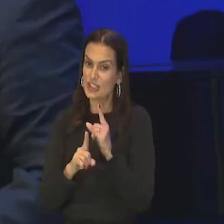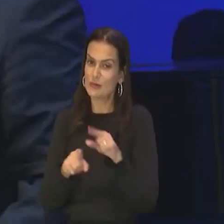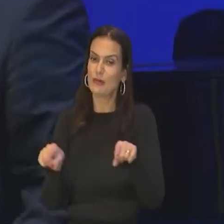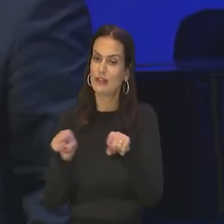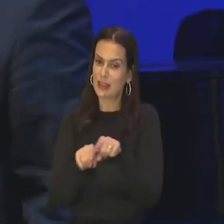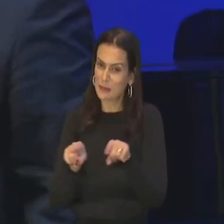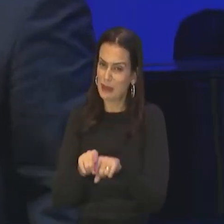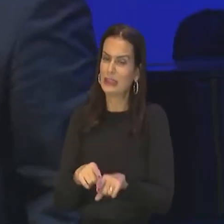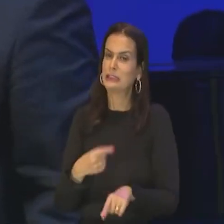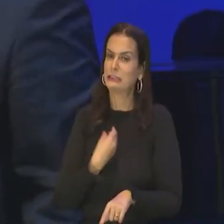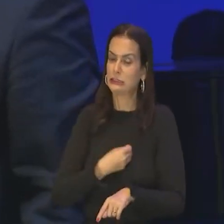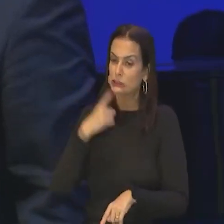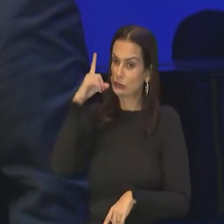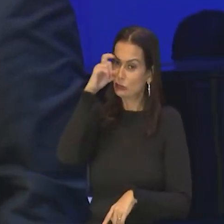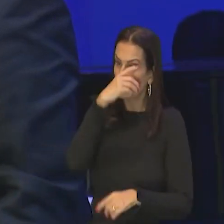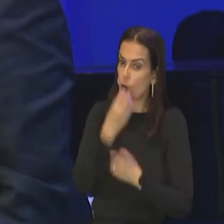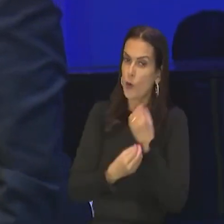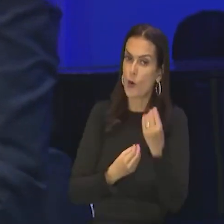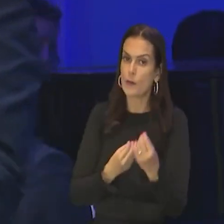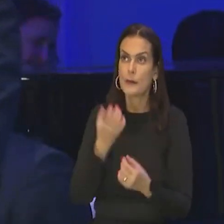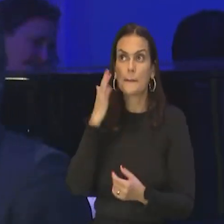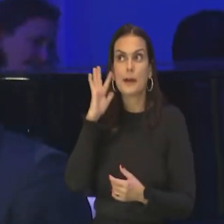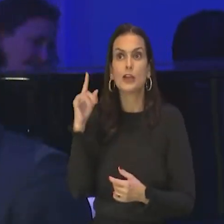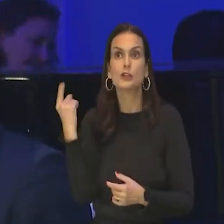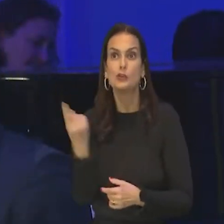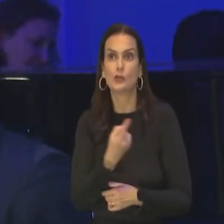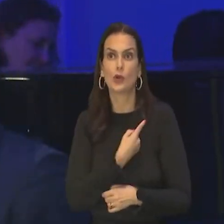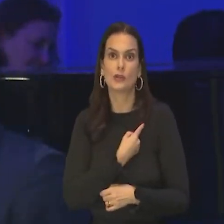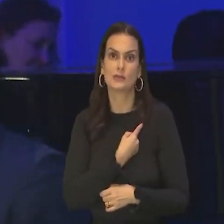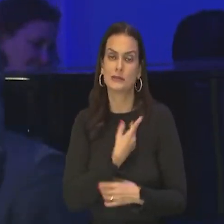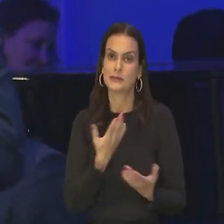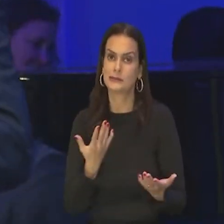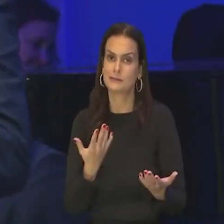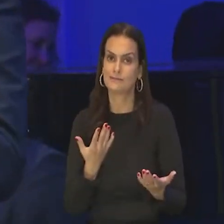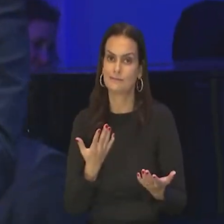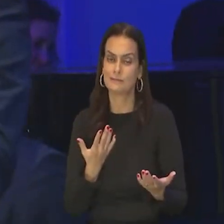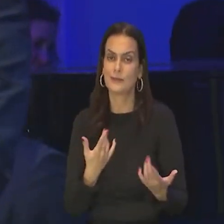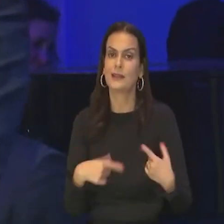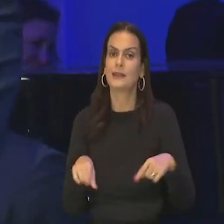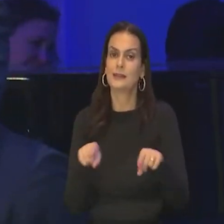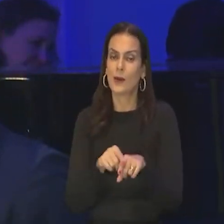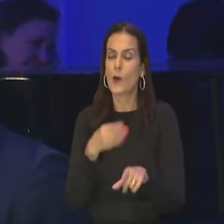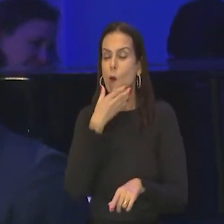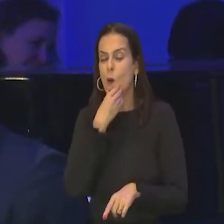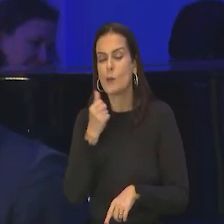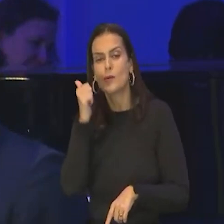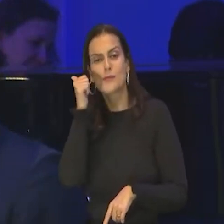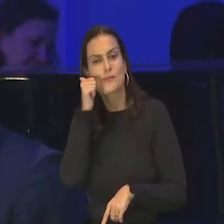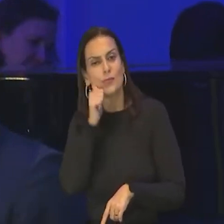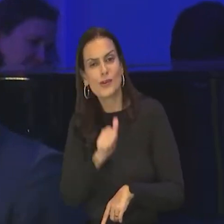nós. Homens e mulheres imperfeitos que possuem